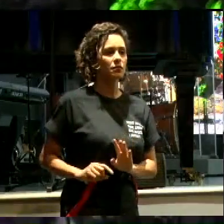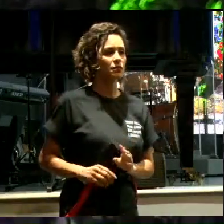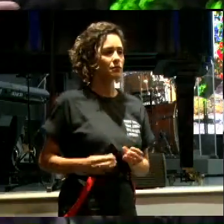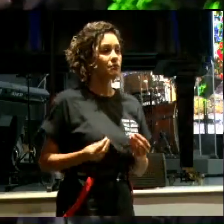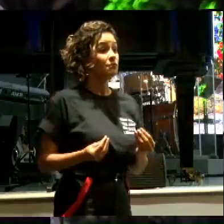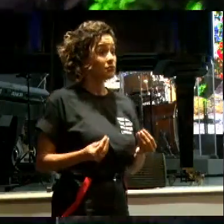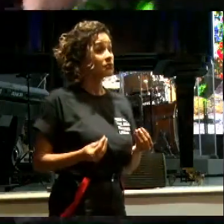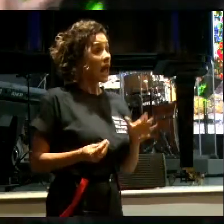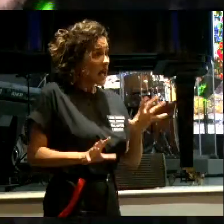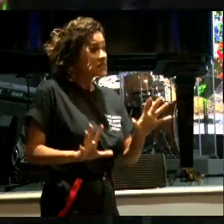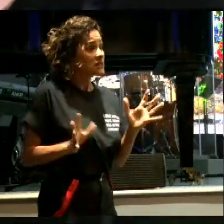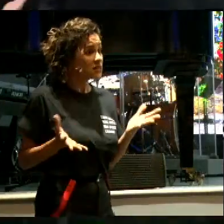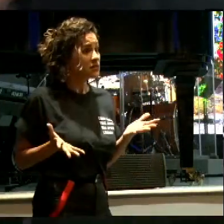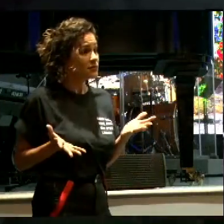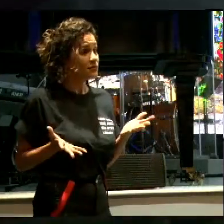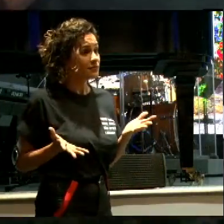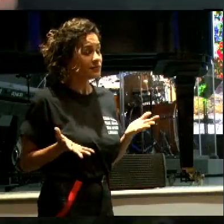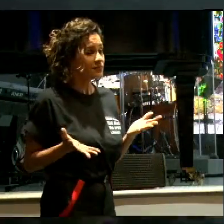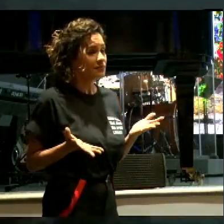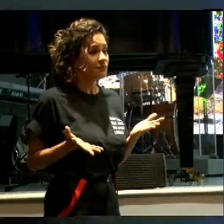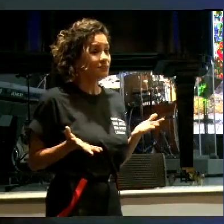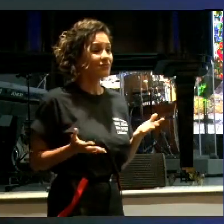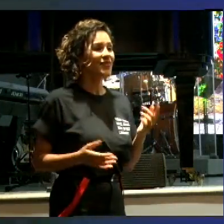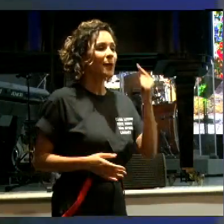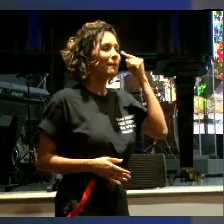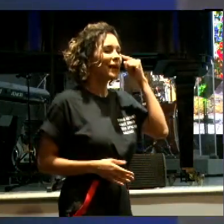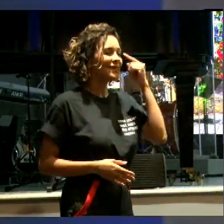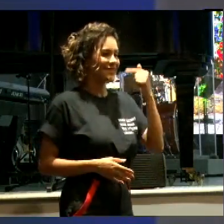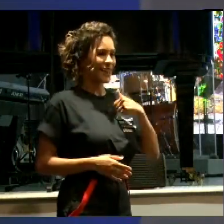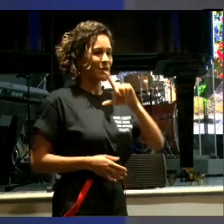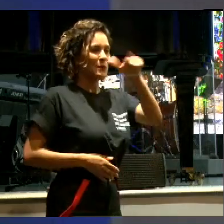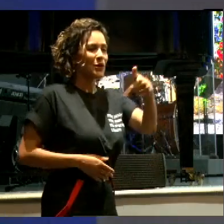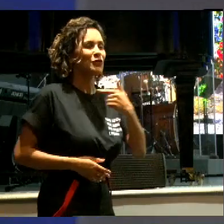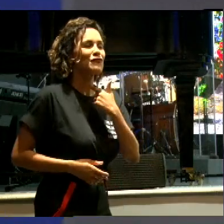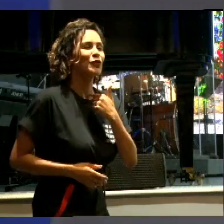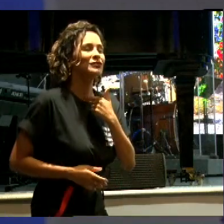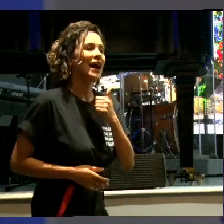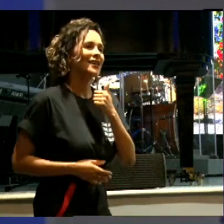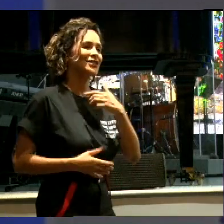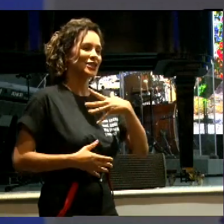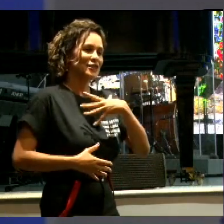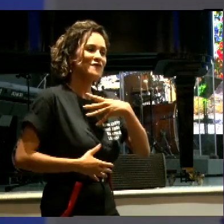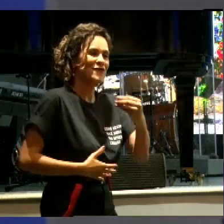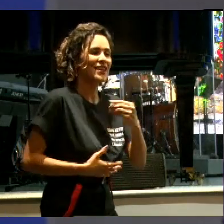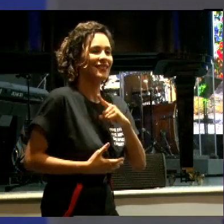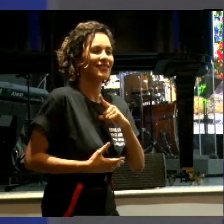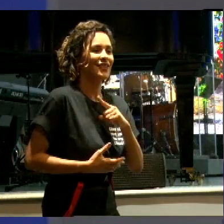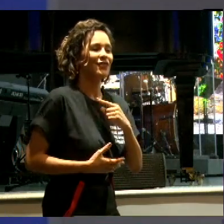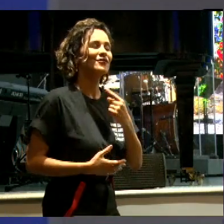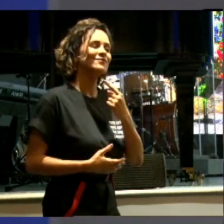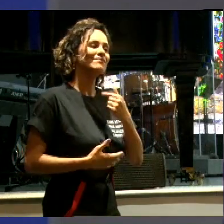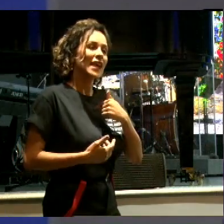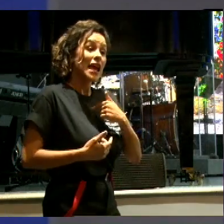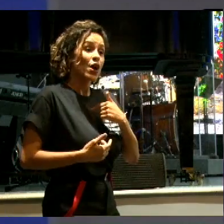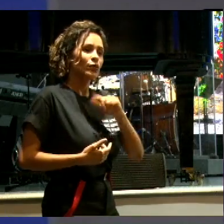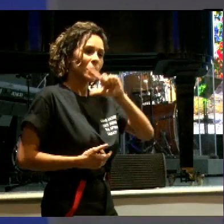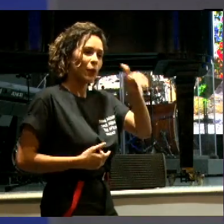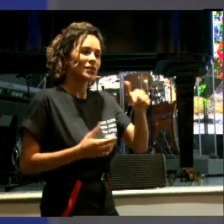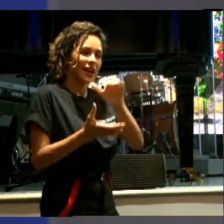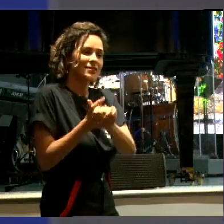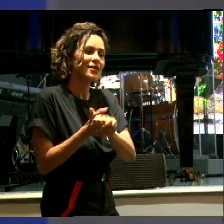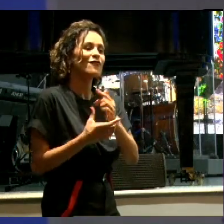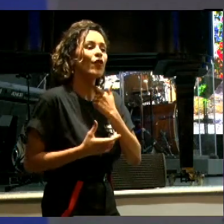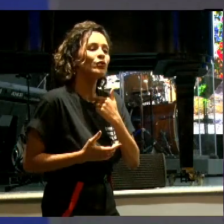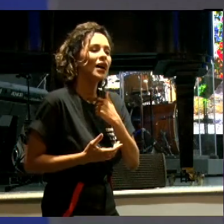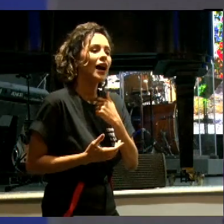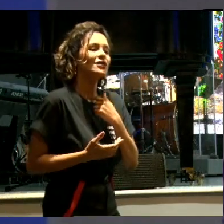E o Senhor falou assim: se eu te desse uma filha, o que você ia fazer com ela? Você ia frustrar ela.